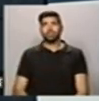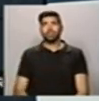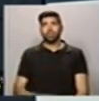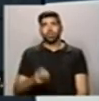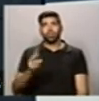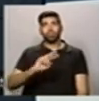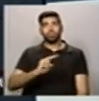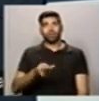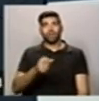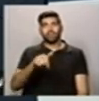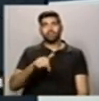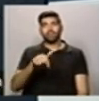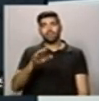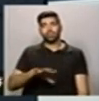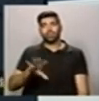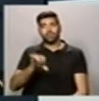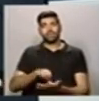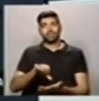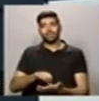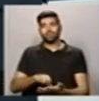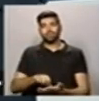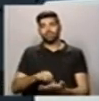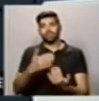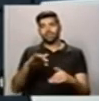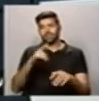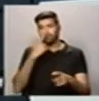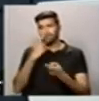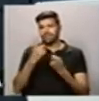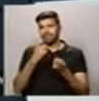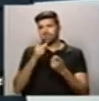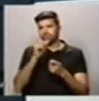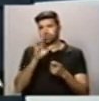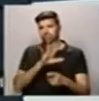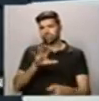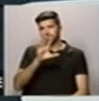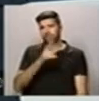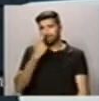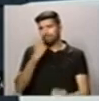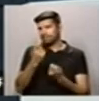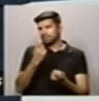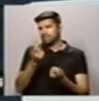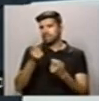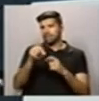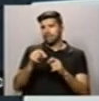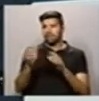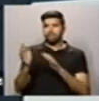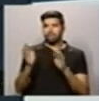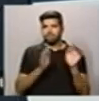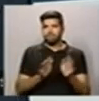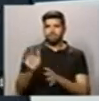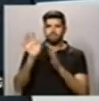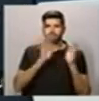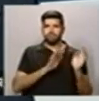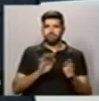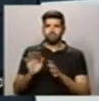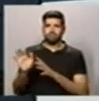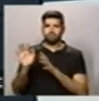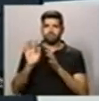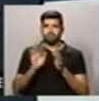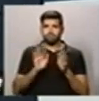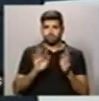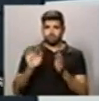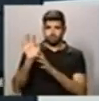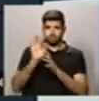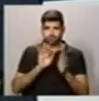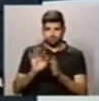Não estou a conseguir passar aqui para a região centro, mas o cenário será semelhante aqui da região norte, também com vento de sudoeste fraco a